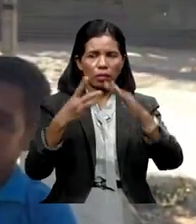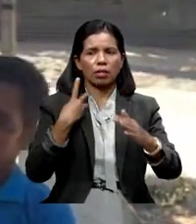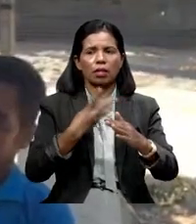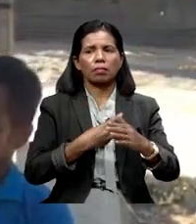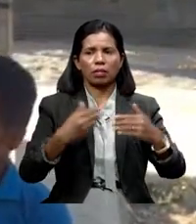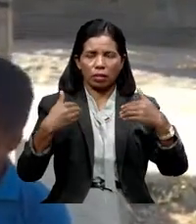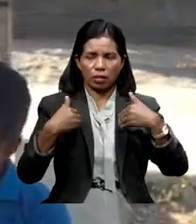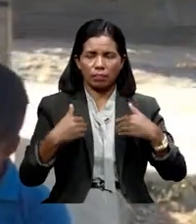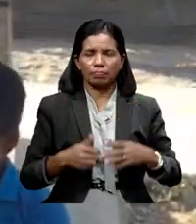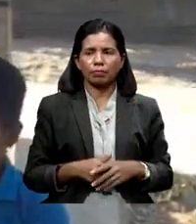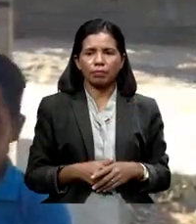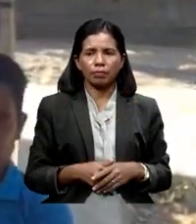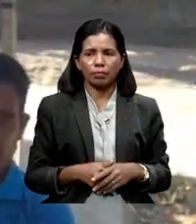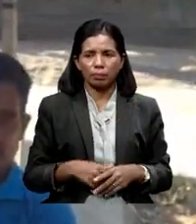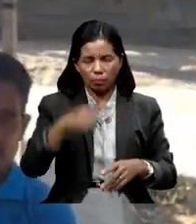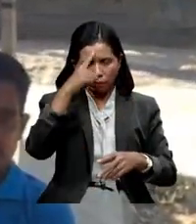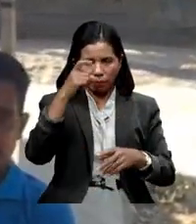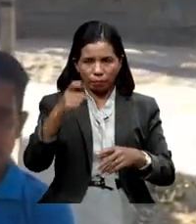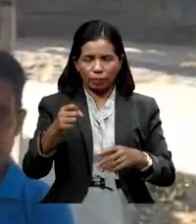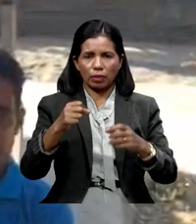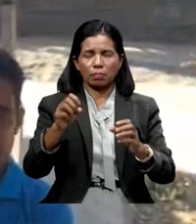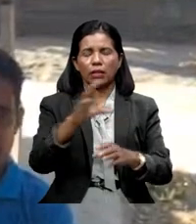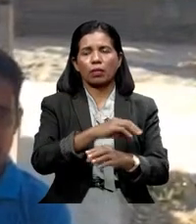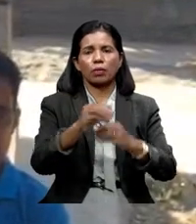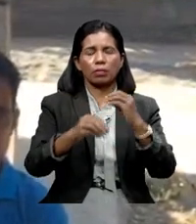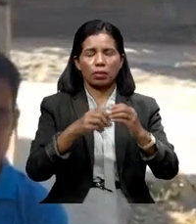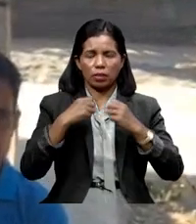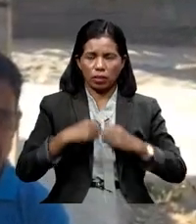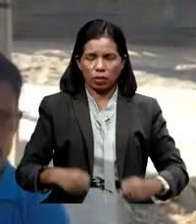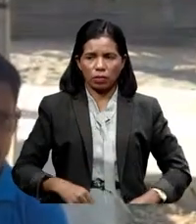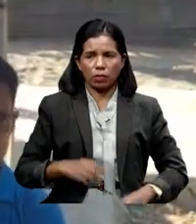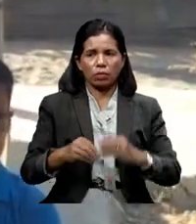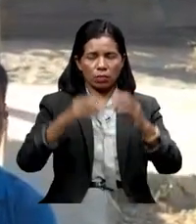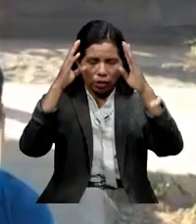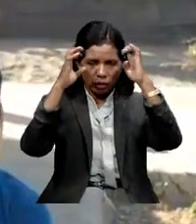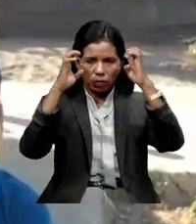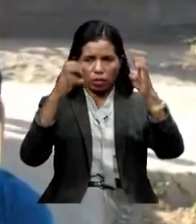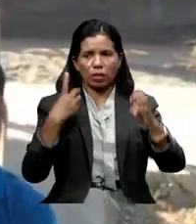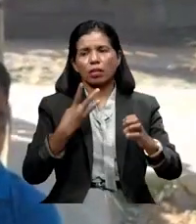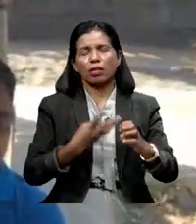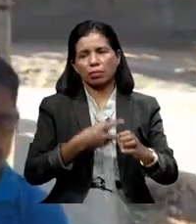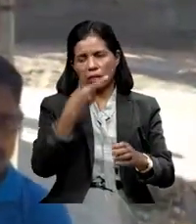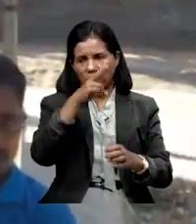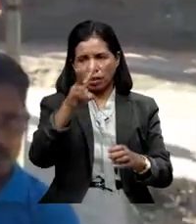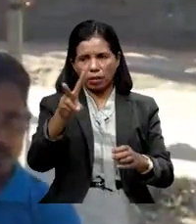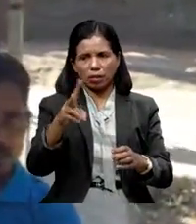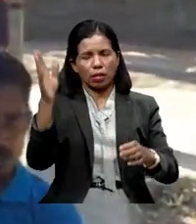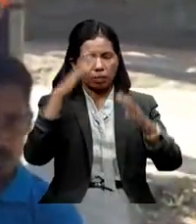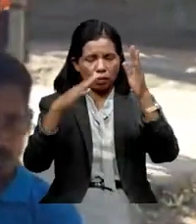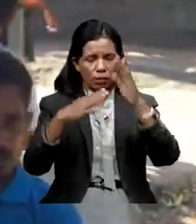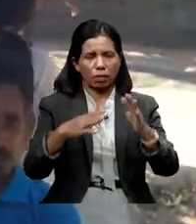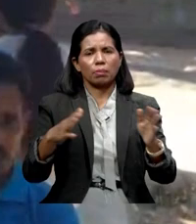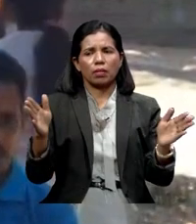iha ne tama ba setor saúde baya setor edukasau ami ya hare ya mas problema ki